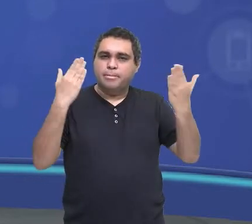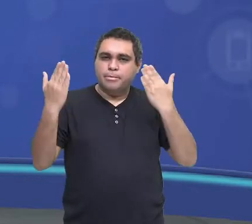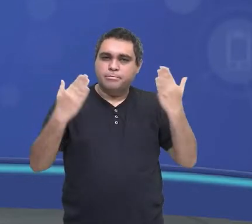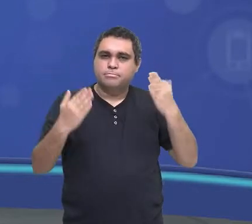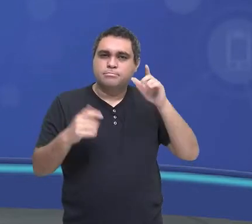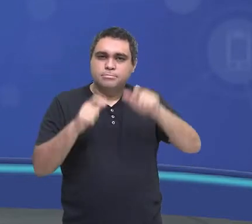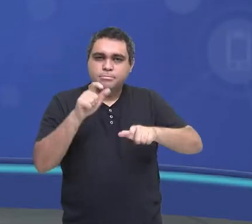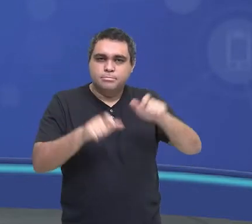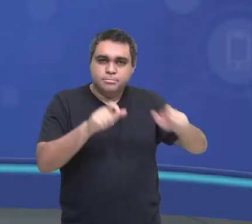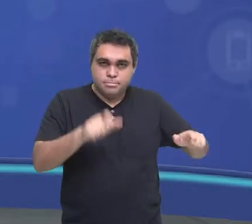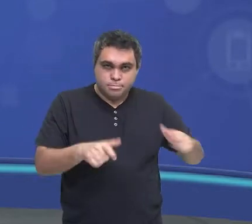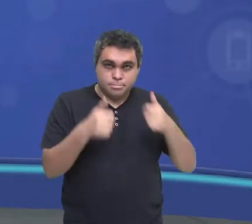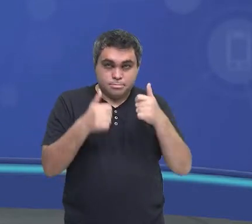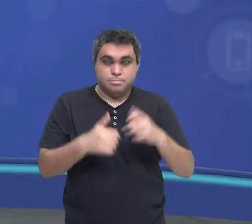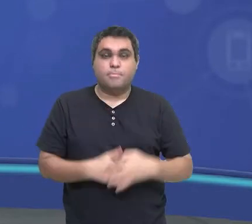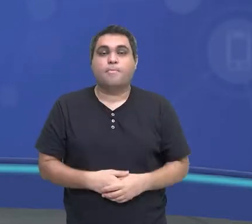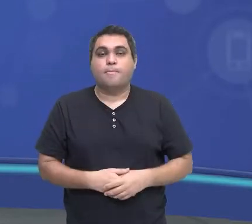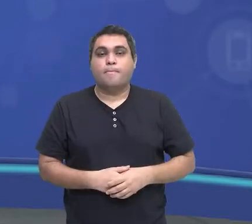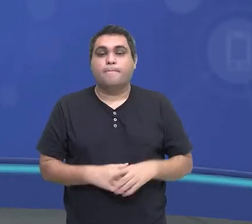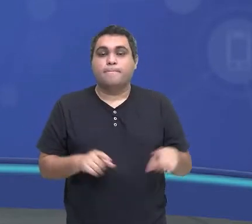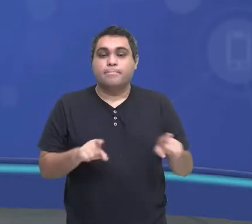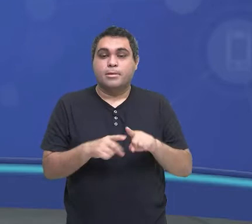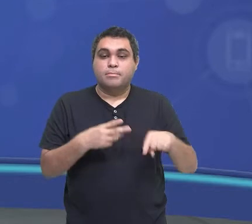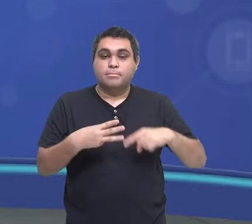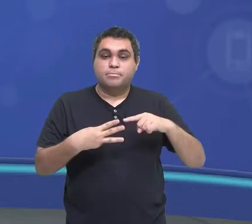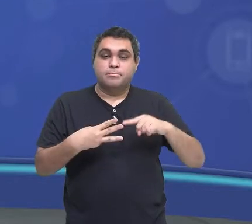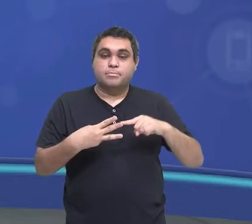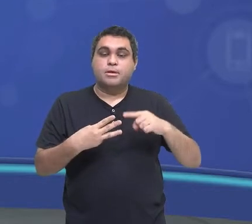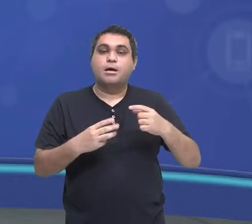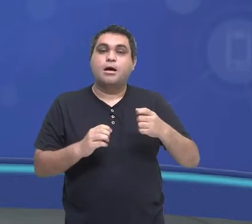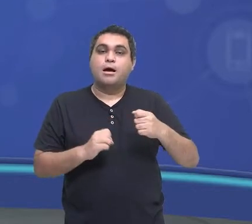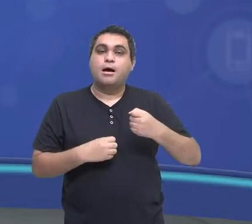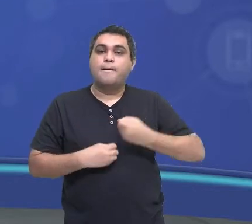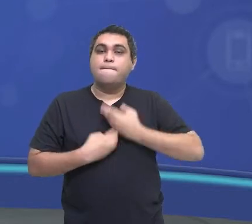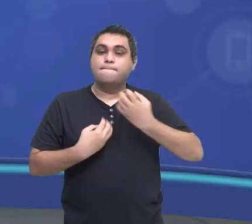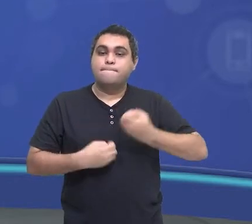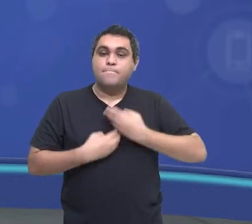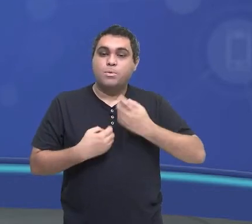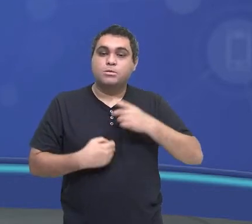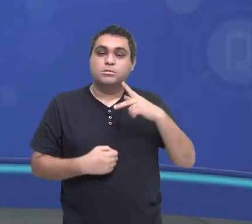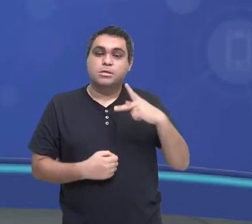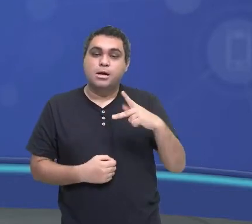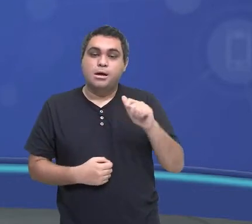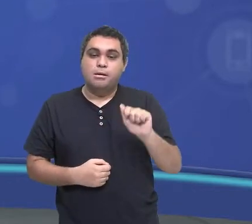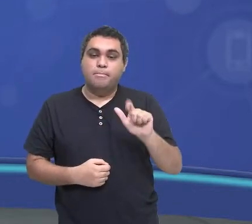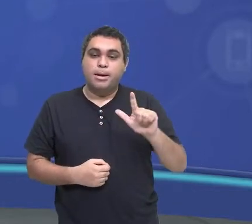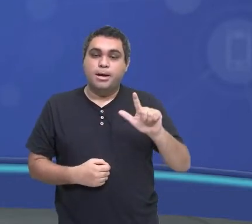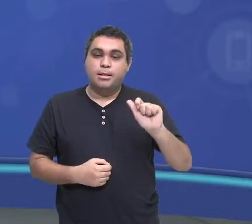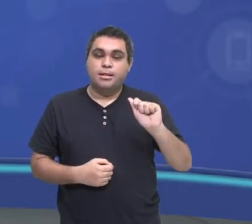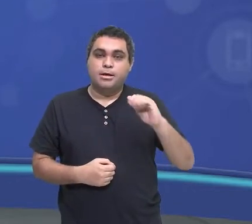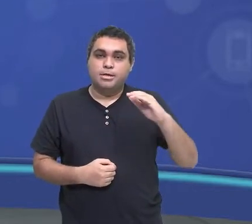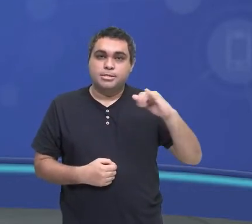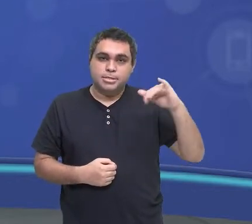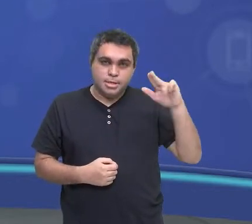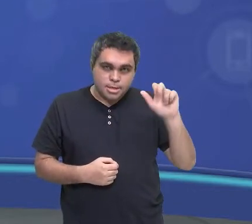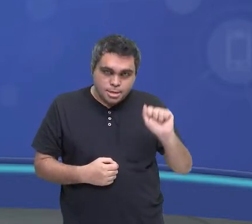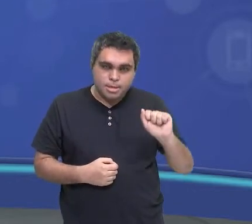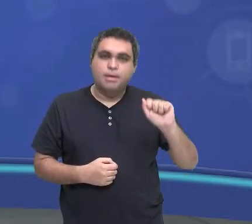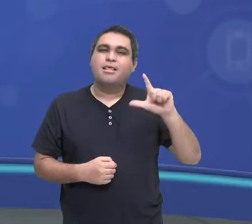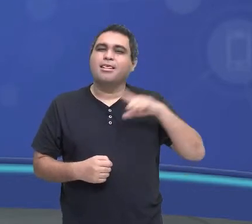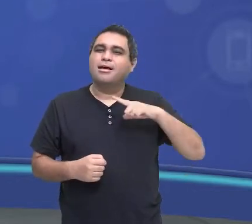participar ali dessas crônicas. Temos também a poesia palaciana, que é ali uma transição do trovadorismo, que vai